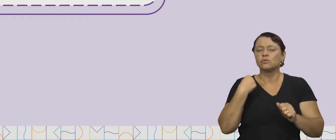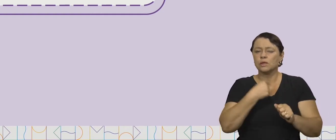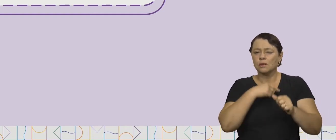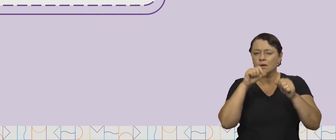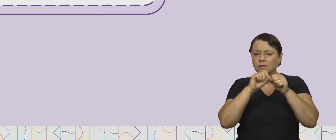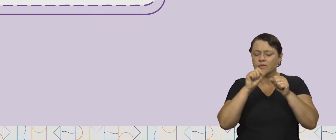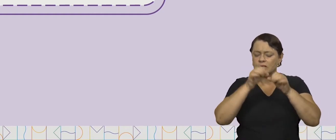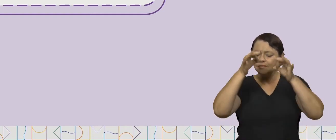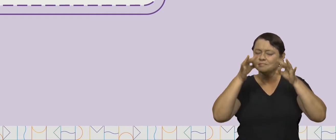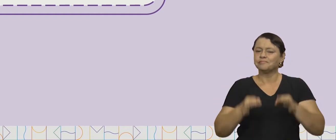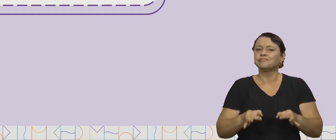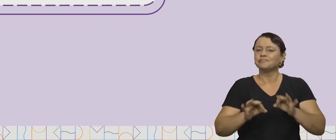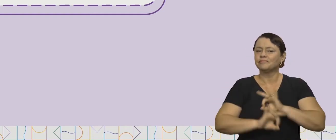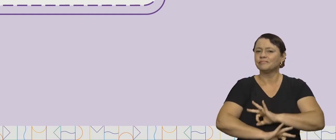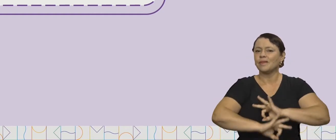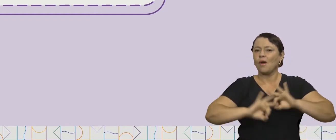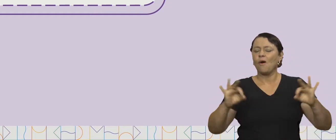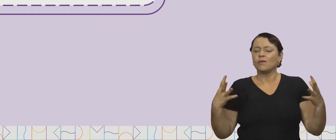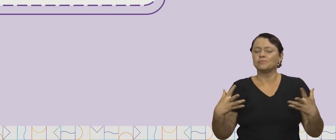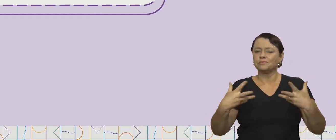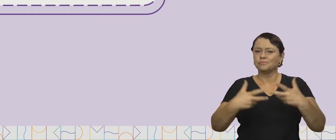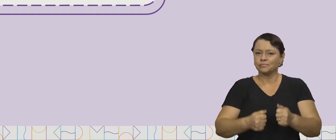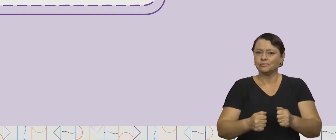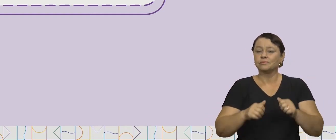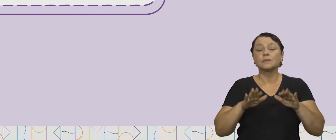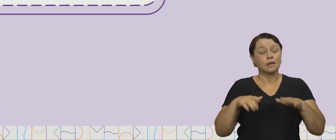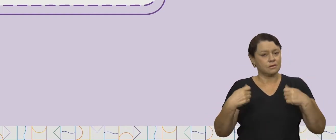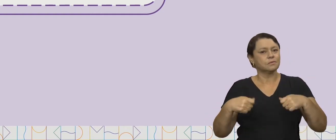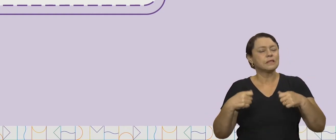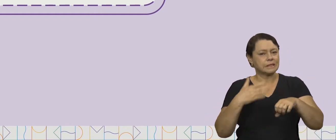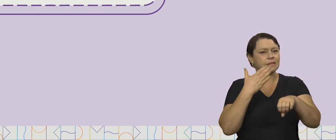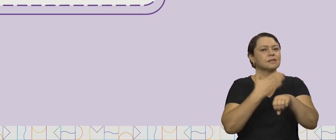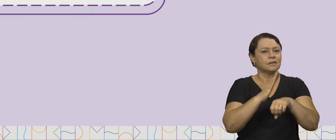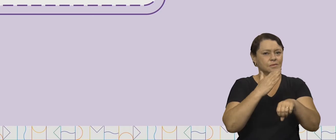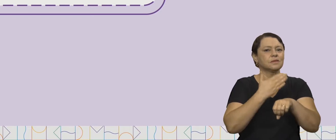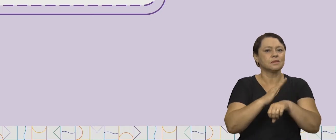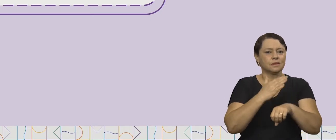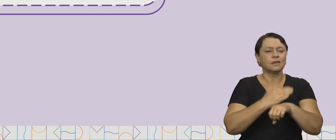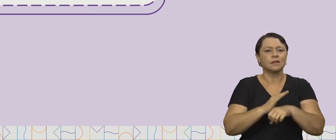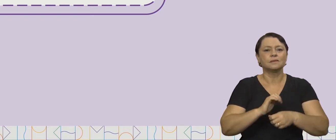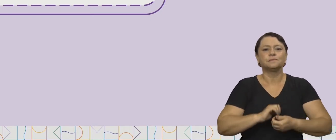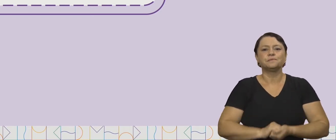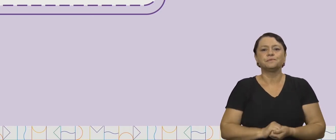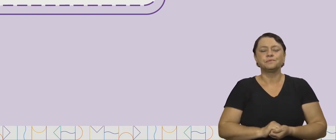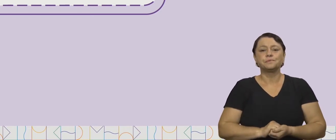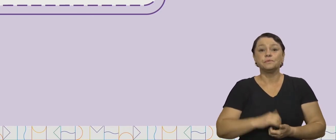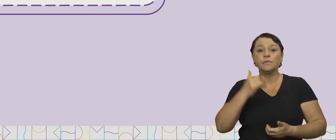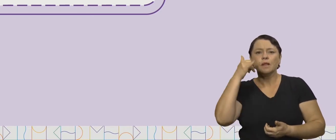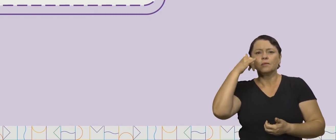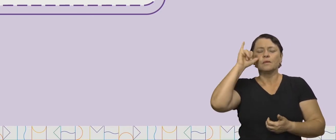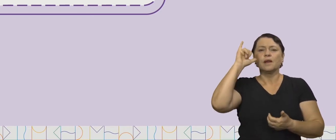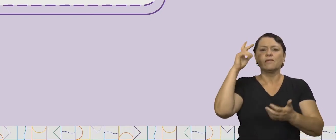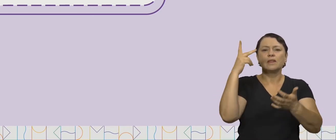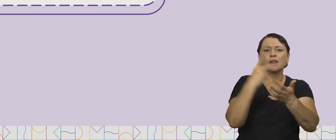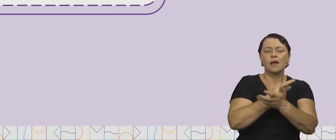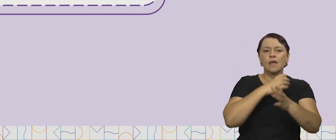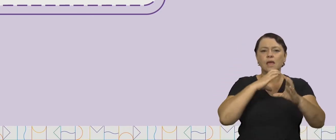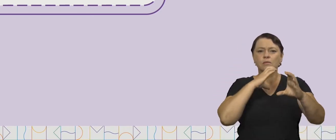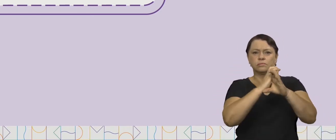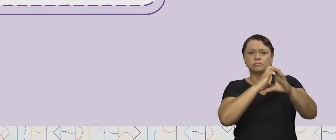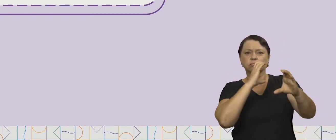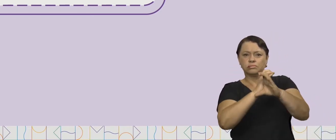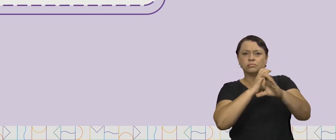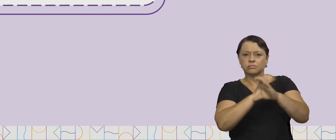nosso relato oral vai ser um show. Mas como todo artista ou banda famosa, temos que ensaiar, para evitar erros na